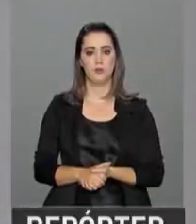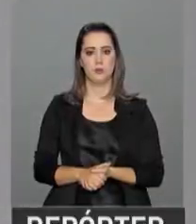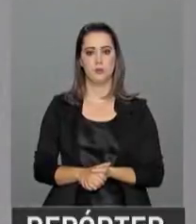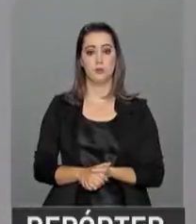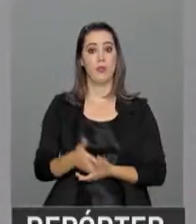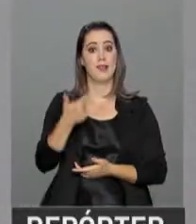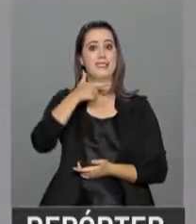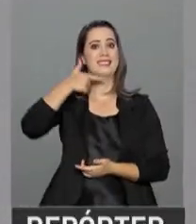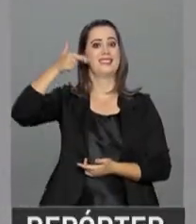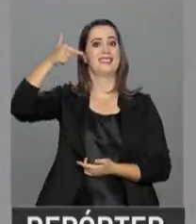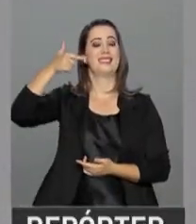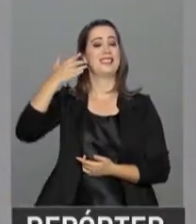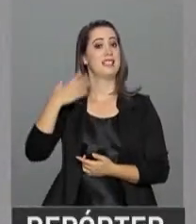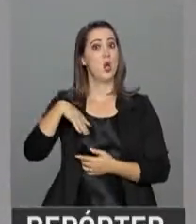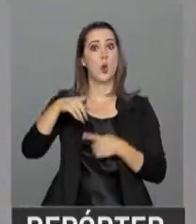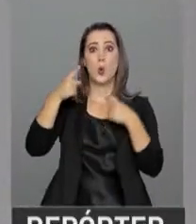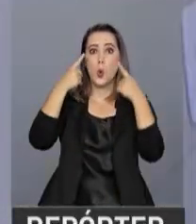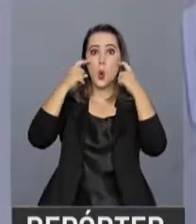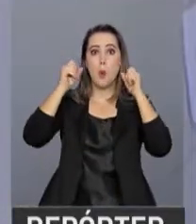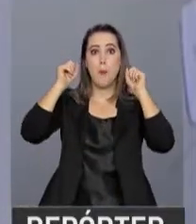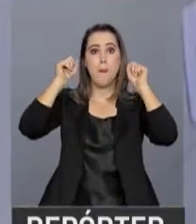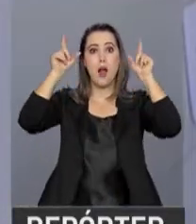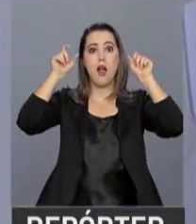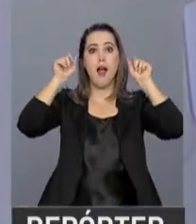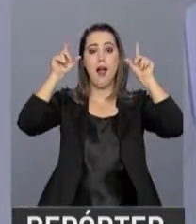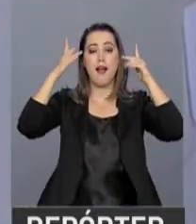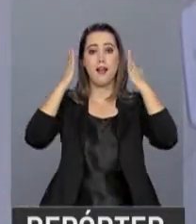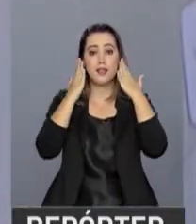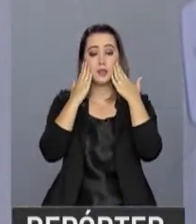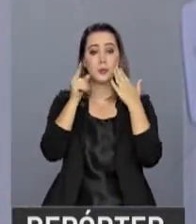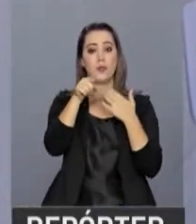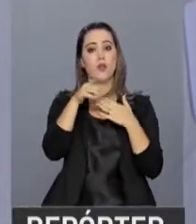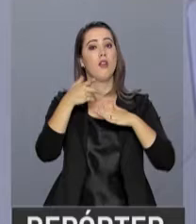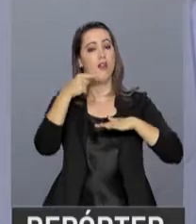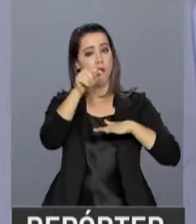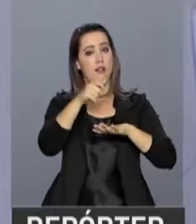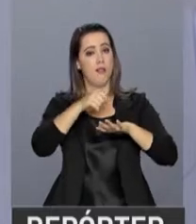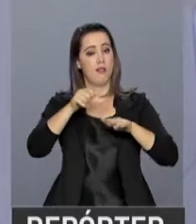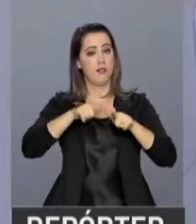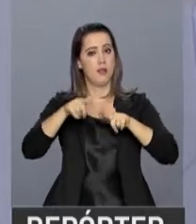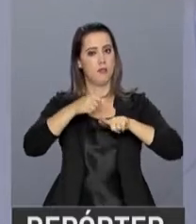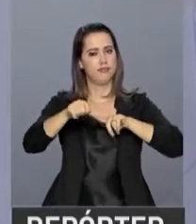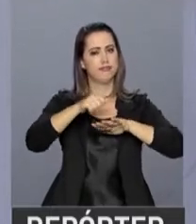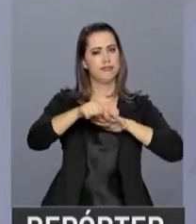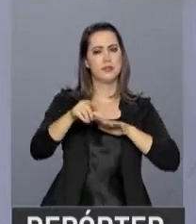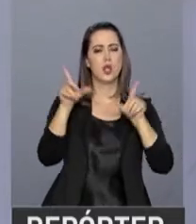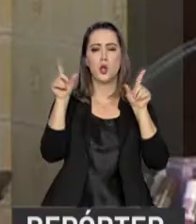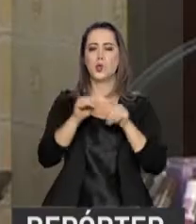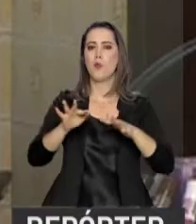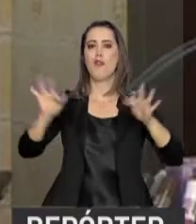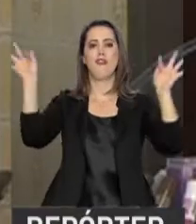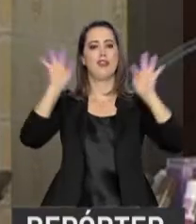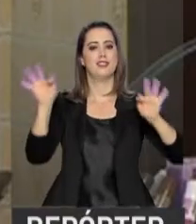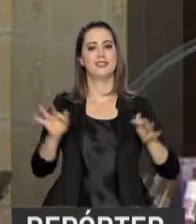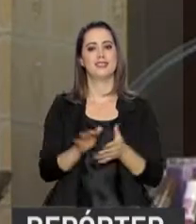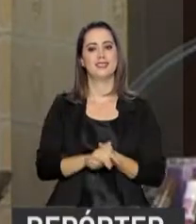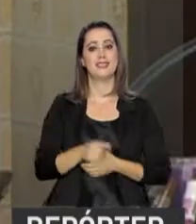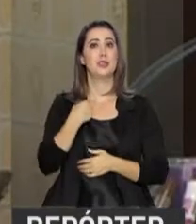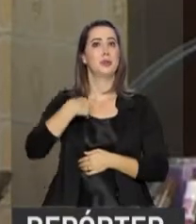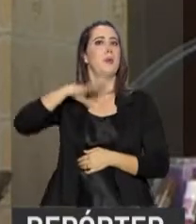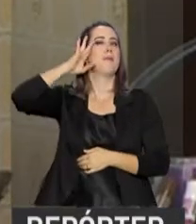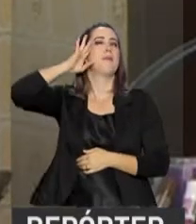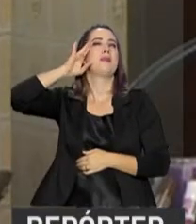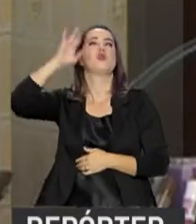Um sorriso no rosto e brilho no olhar, a manicure Ana Cláudia resume o motivo de tanta felicidade. Ai, gente, é um